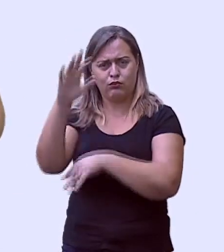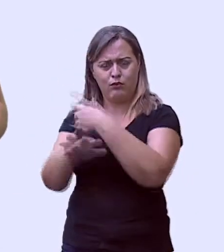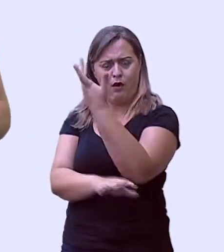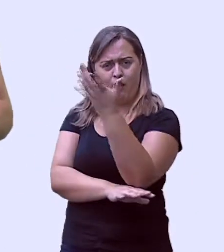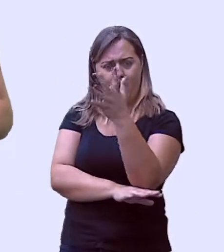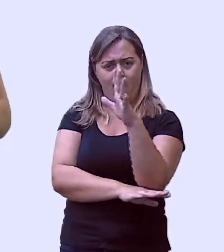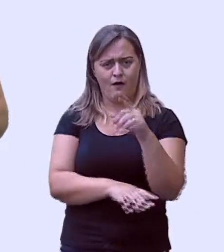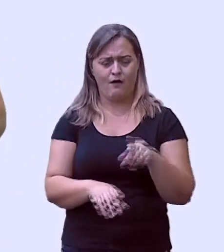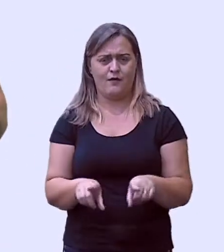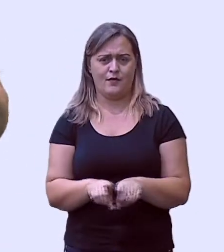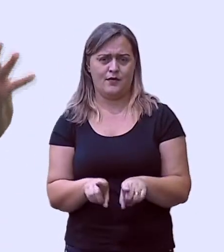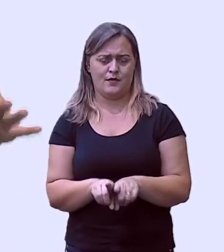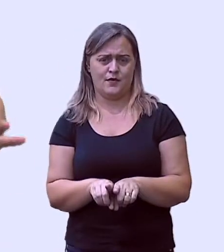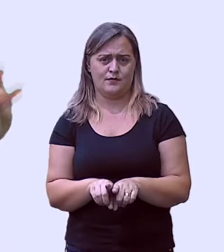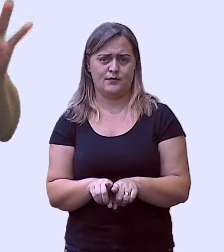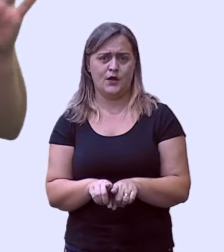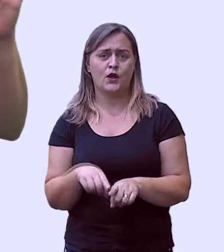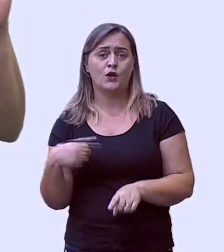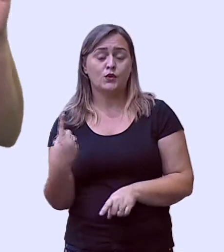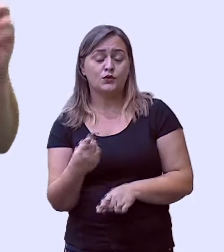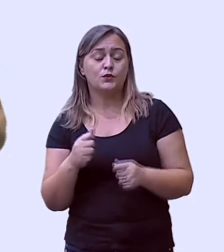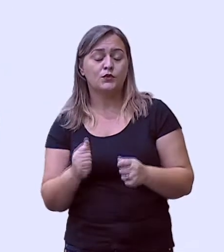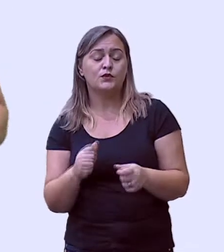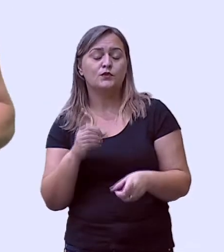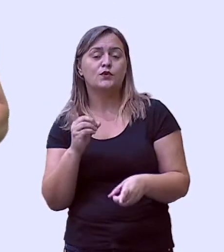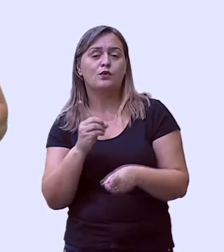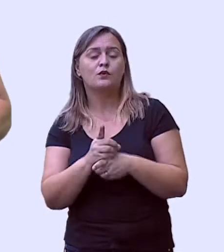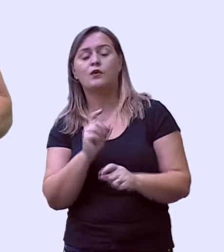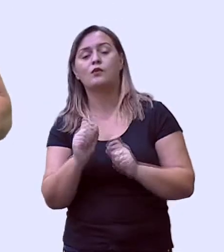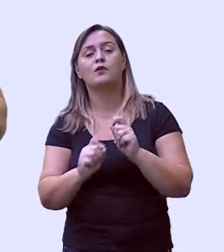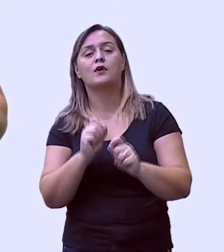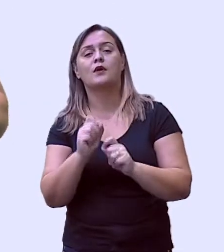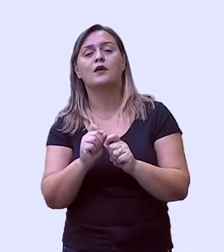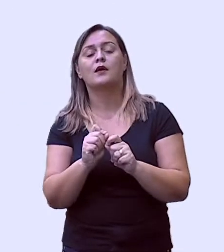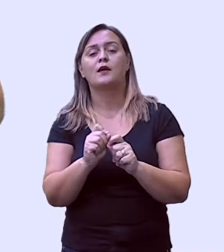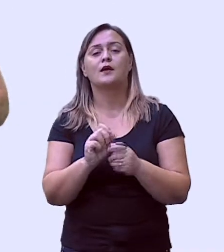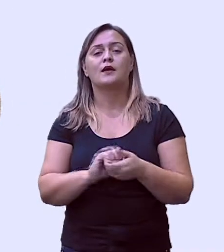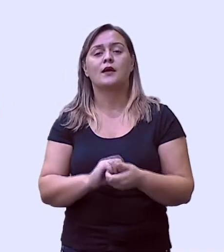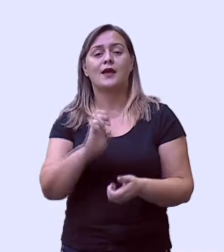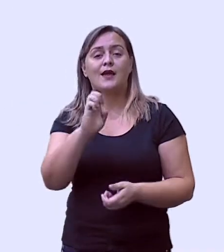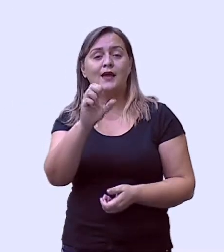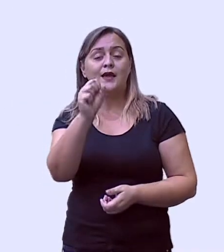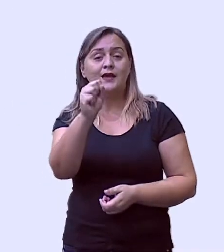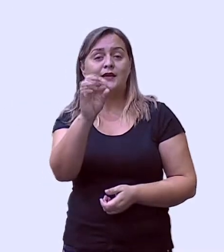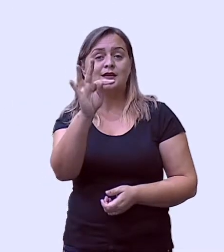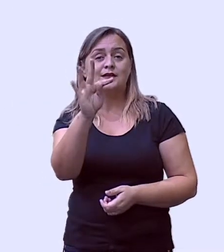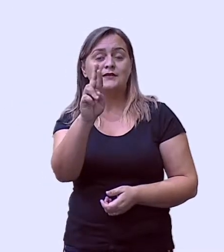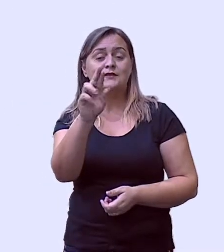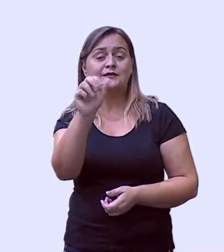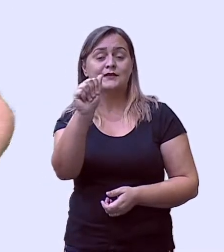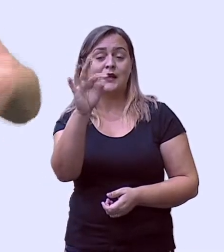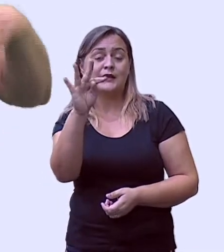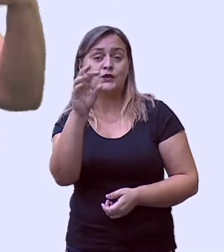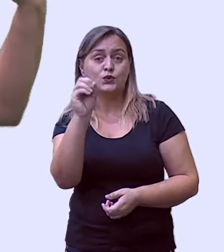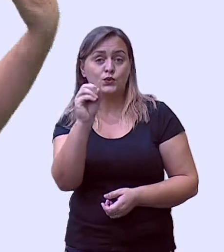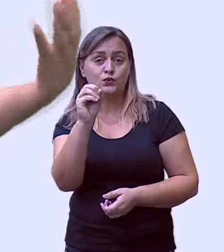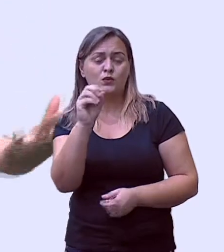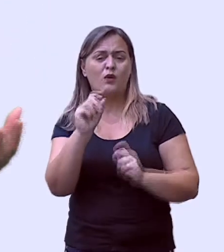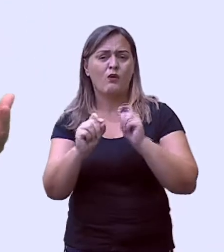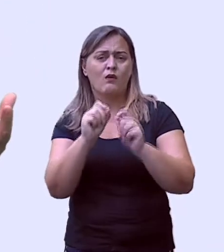2 estratos. Nós vamos ter o estrato lenhoso, é onde a gente vai ter as árvores mais longas